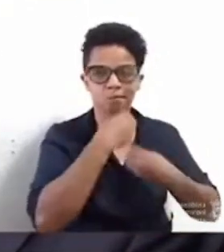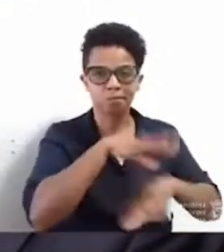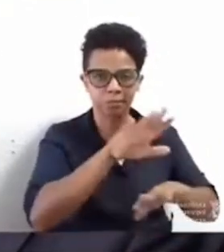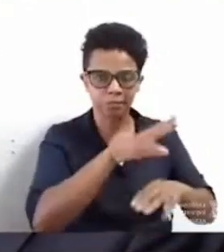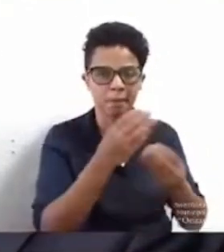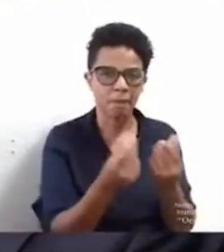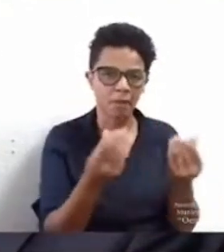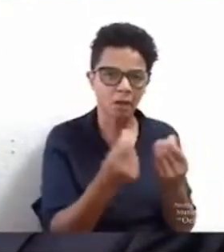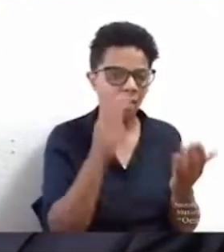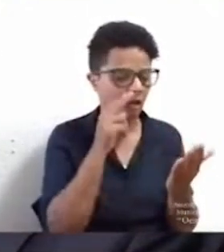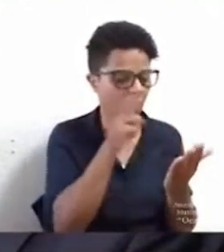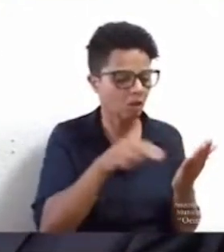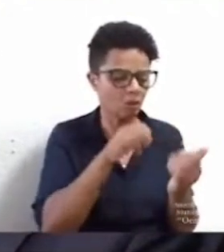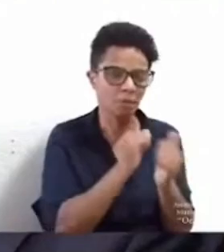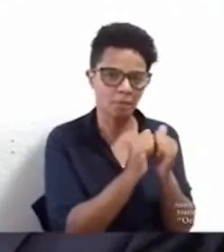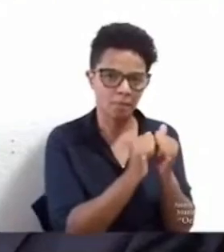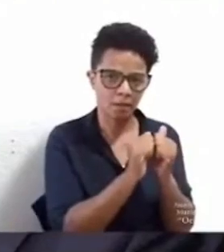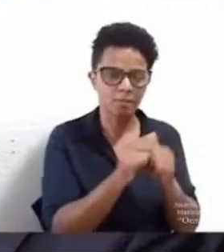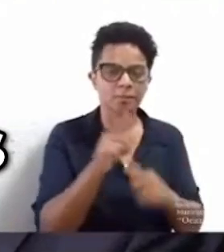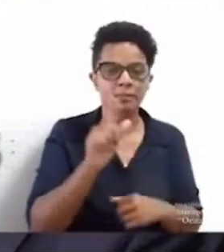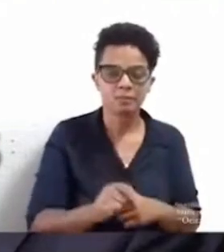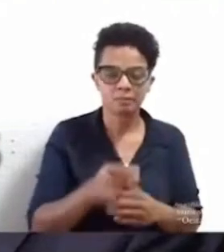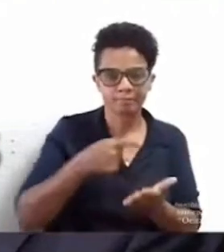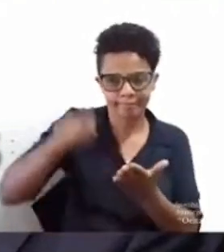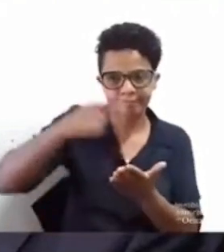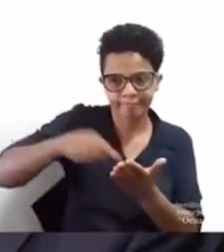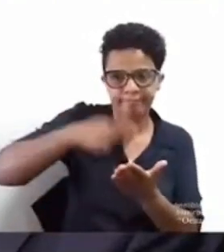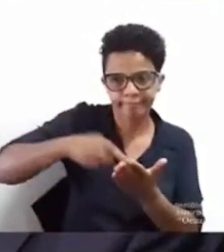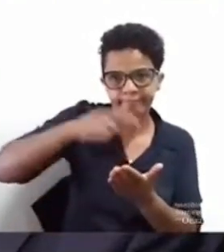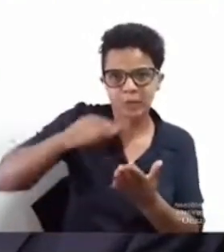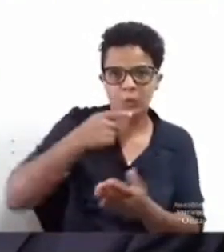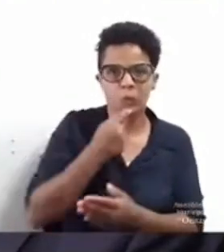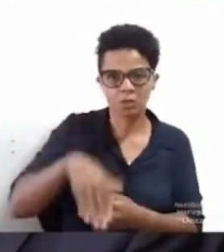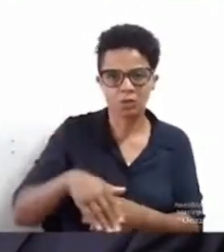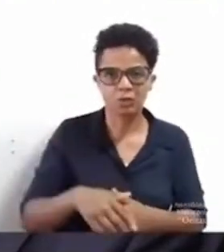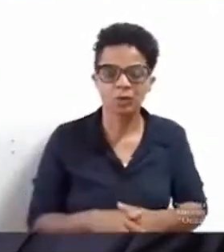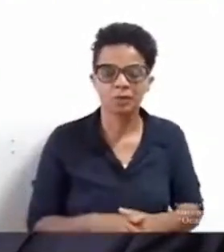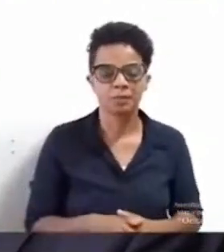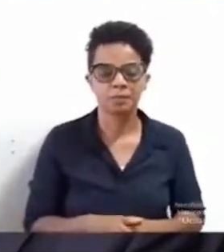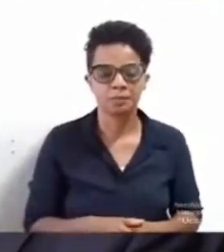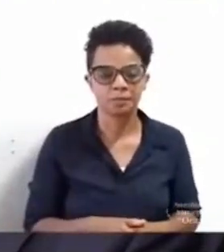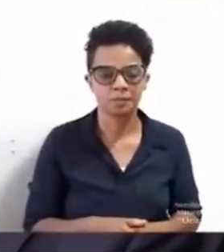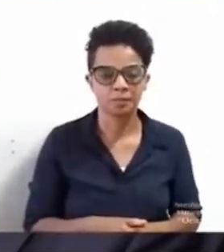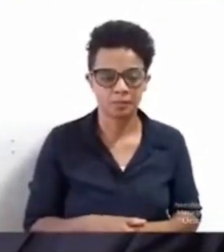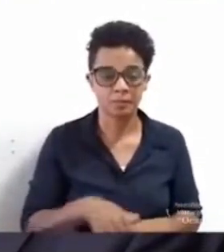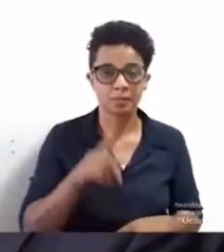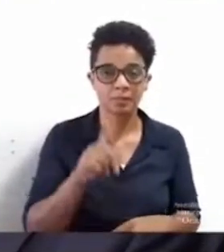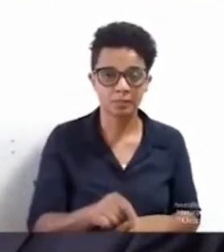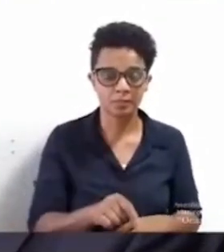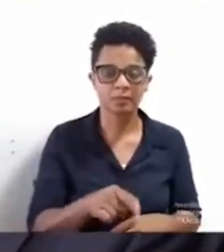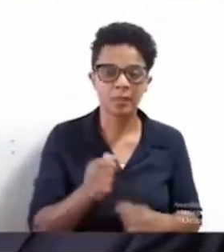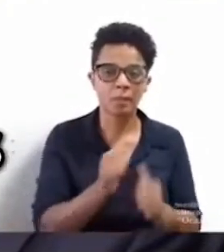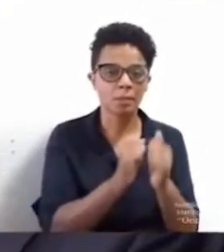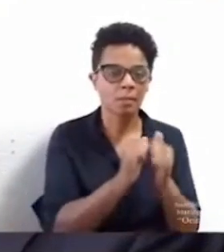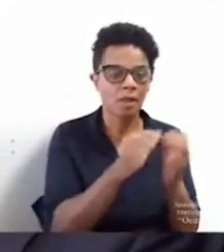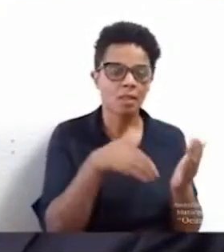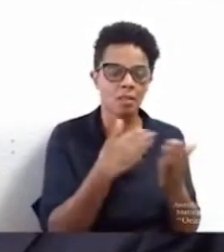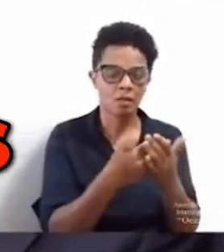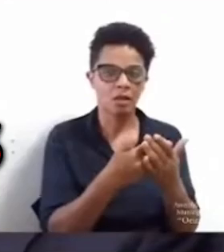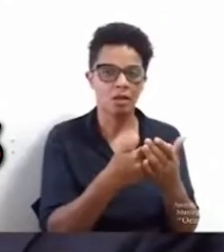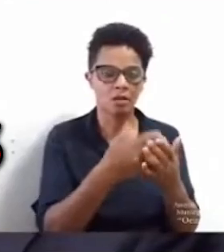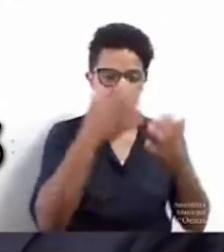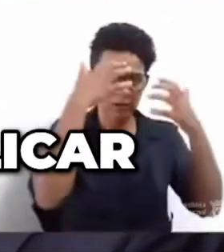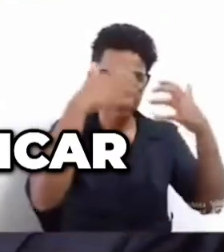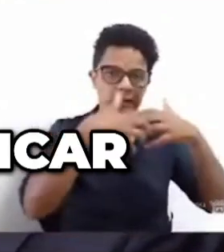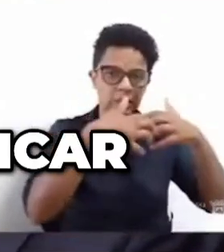de leitura em papel e o excesso de utilização de meios eletrónicos junto dos mais jovens. Mostram que o papel estimula o cérebro de maneiras que